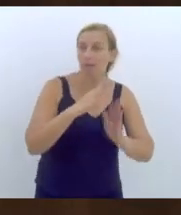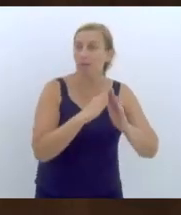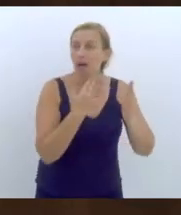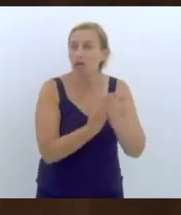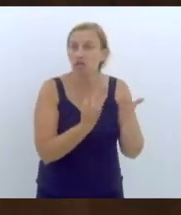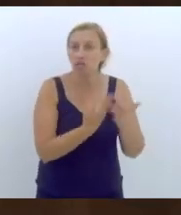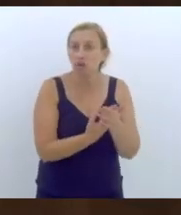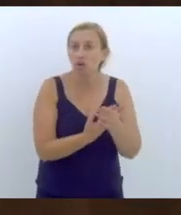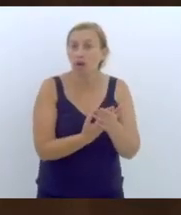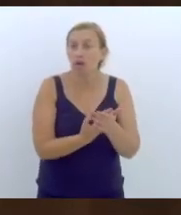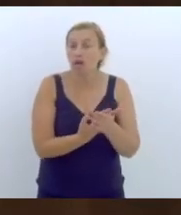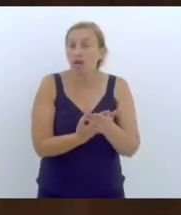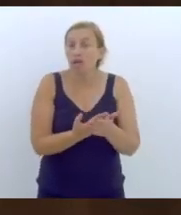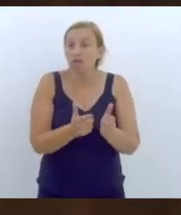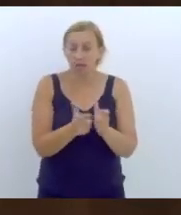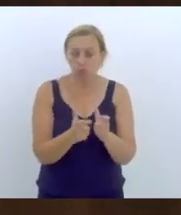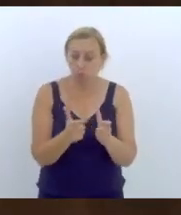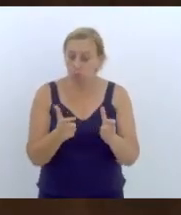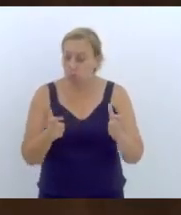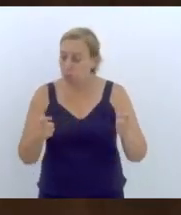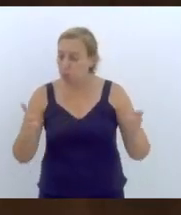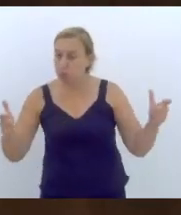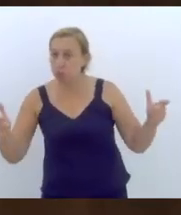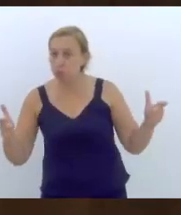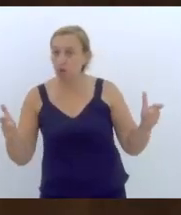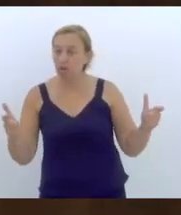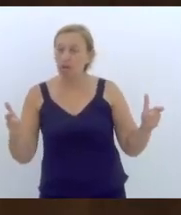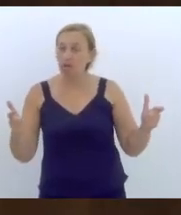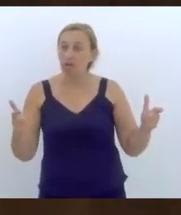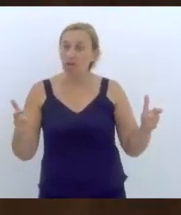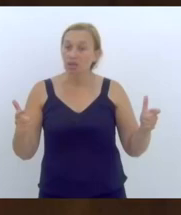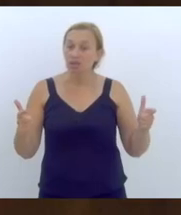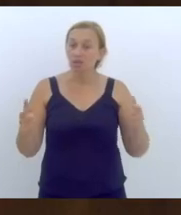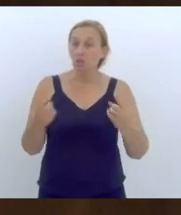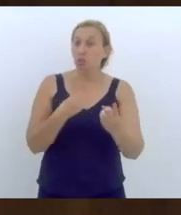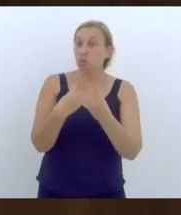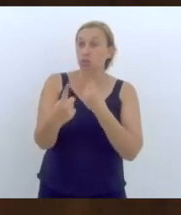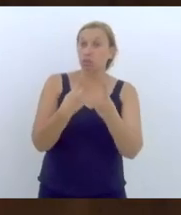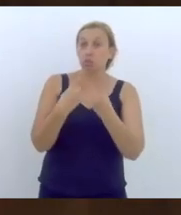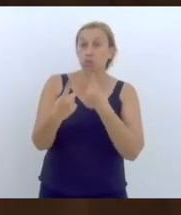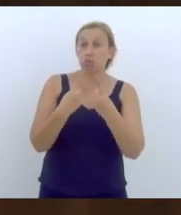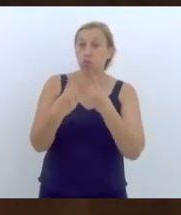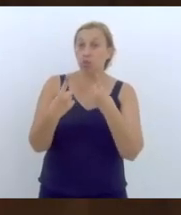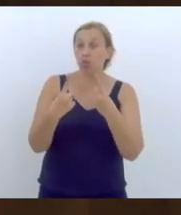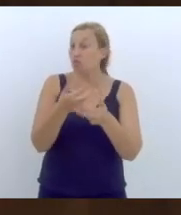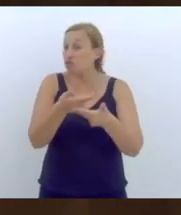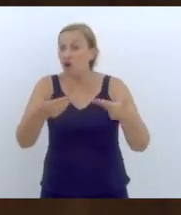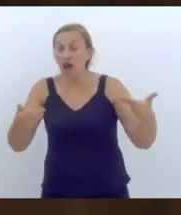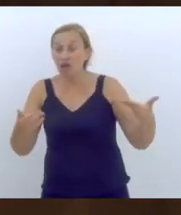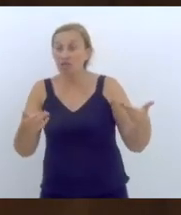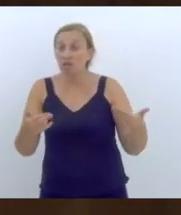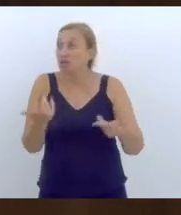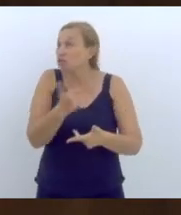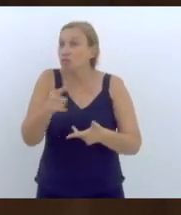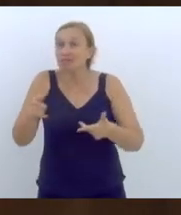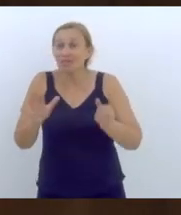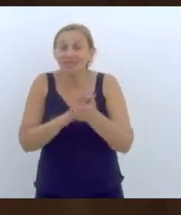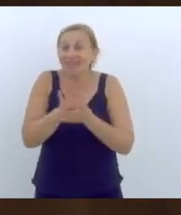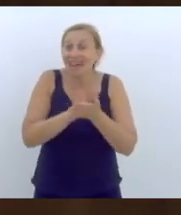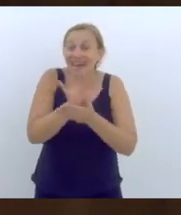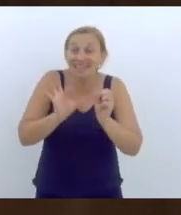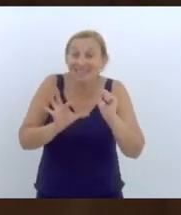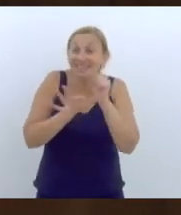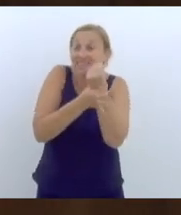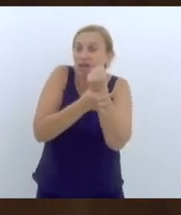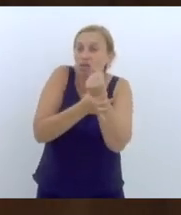e isso está virando uma febre, eles entram nas vias, na contramão, e nós não temos nenhum critério de segurança